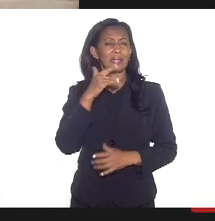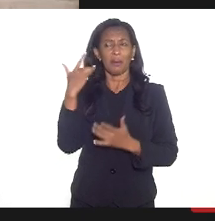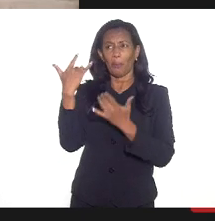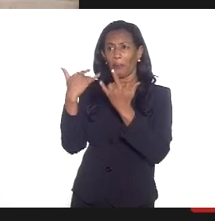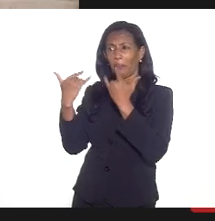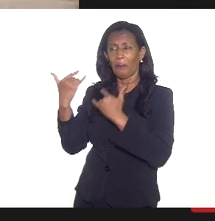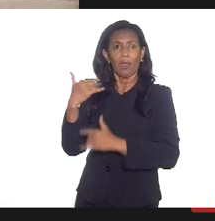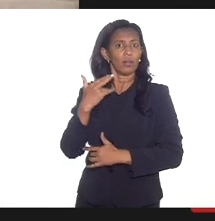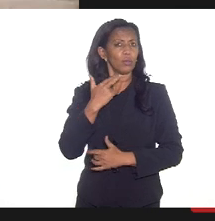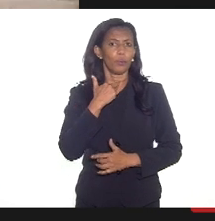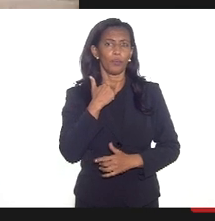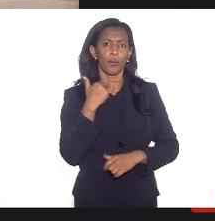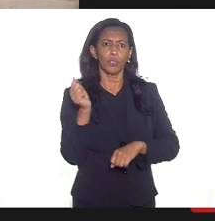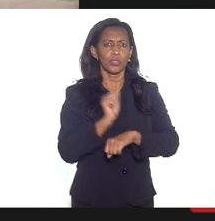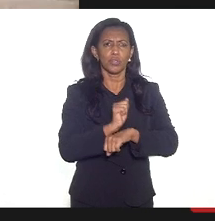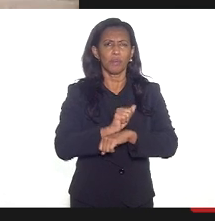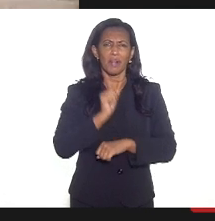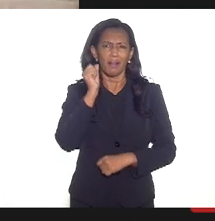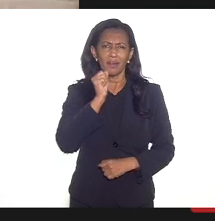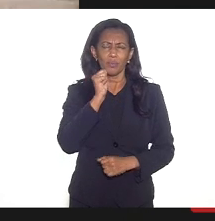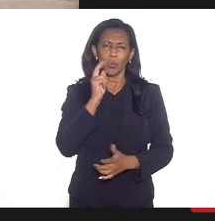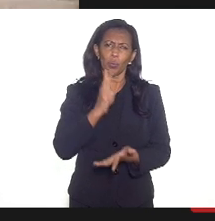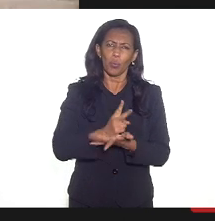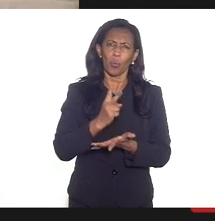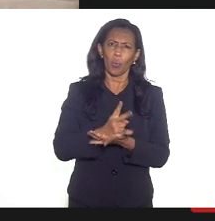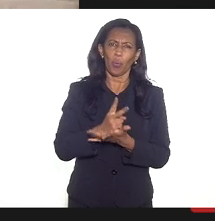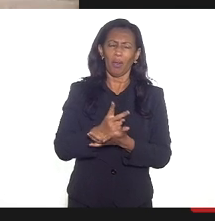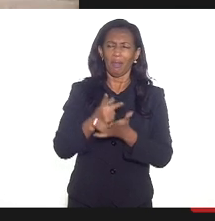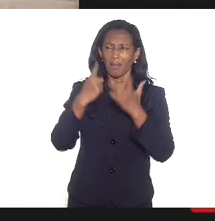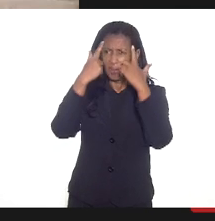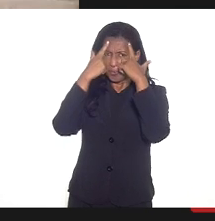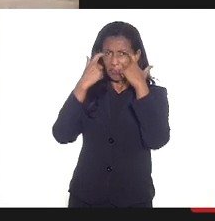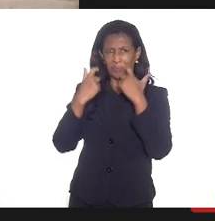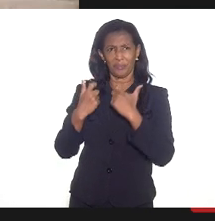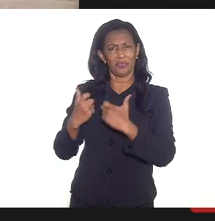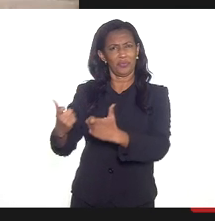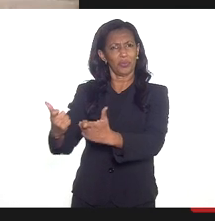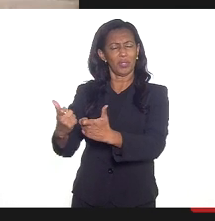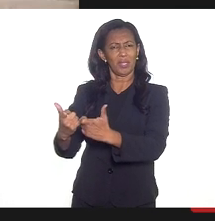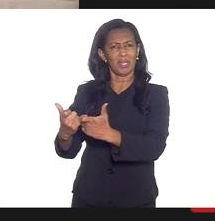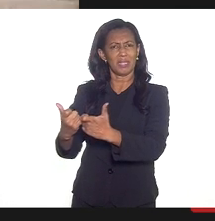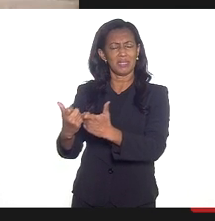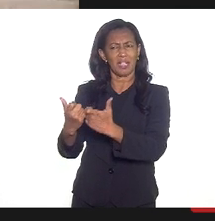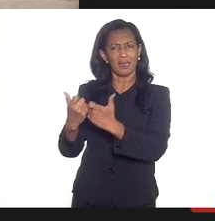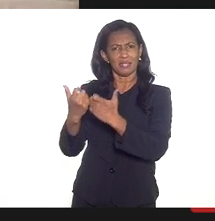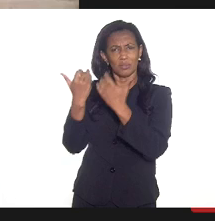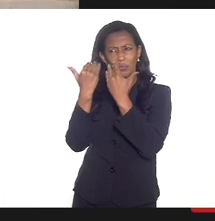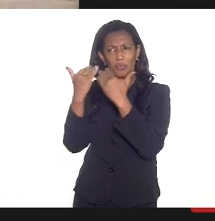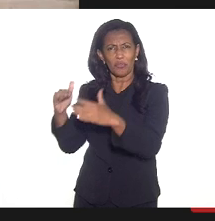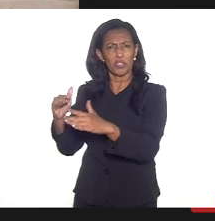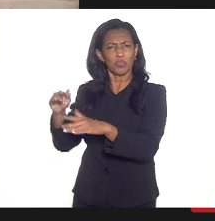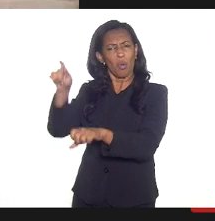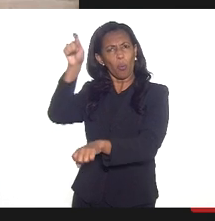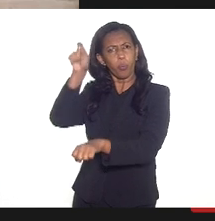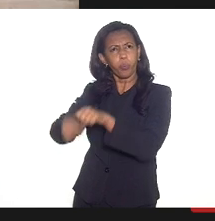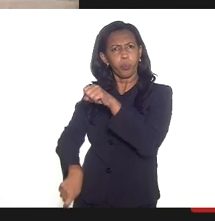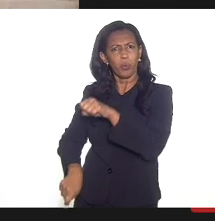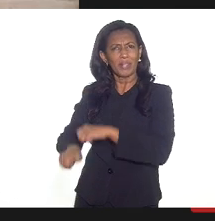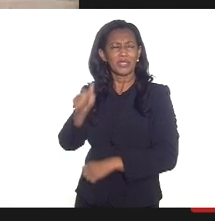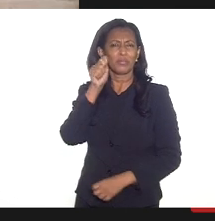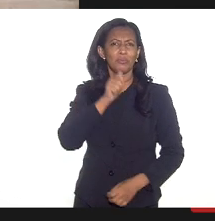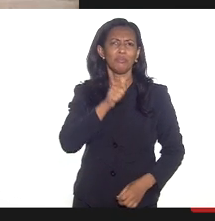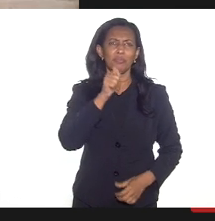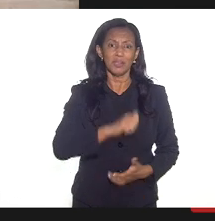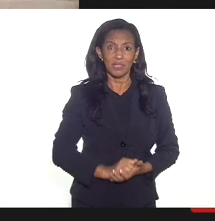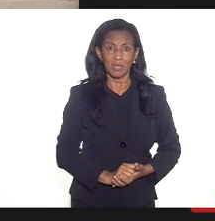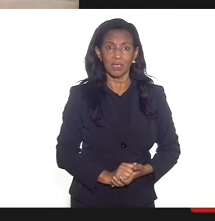assediadas. Não dá para ficar esperando as mulheres continuar sendo vítimas de violências tão cruéis como estupros de meninas.